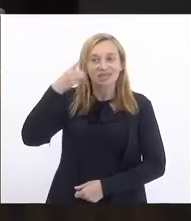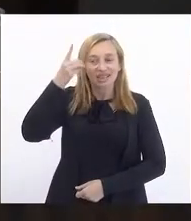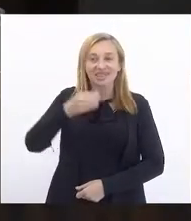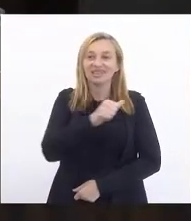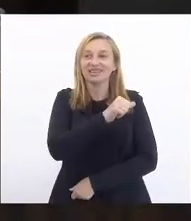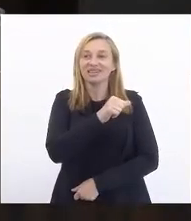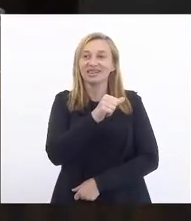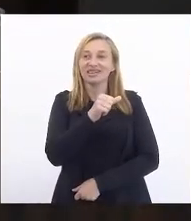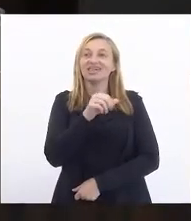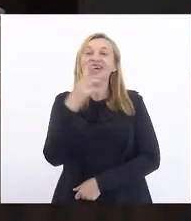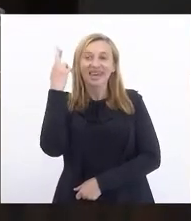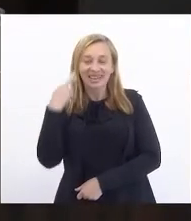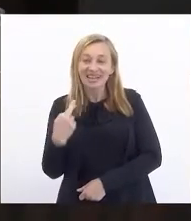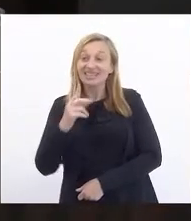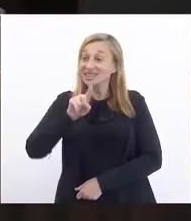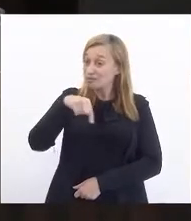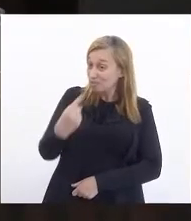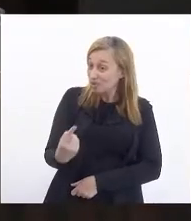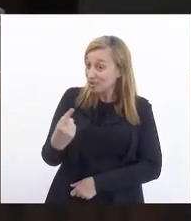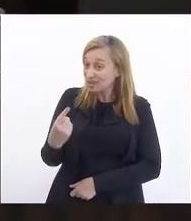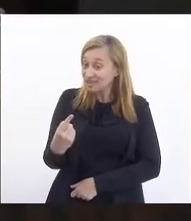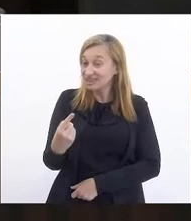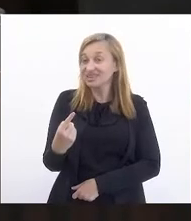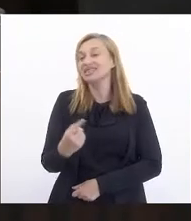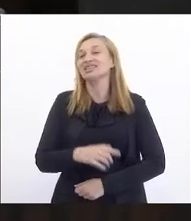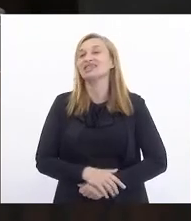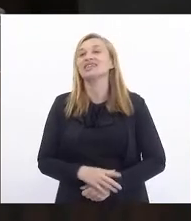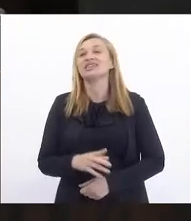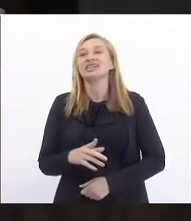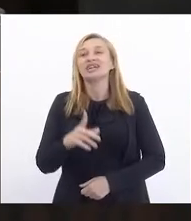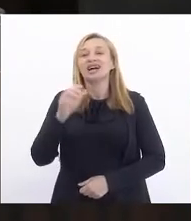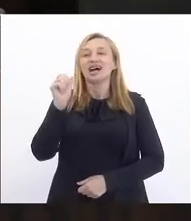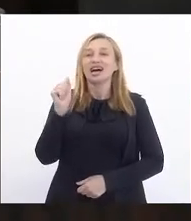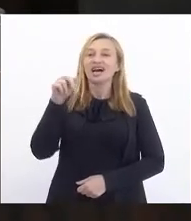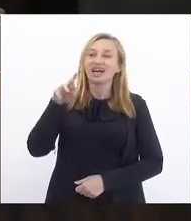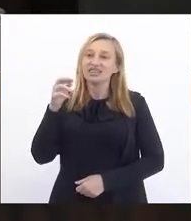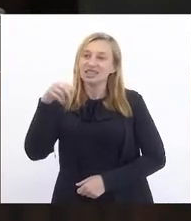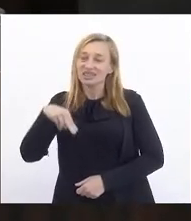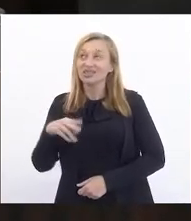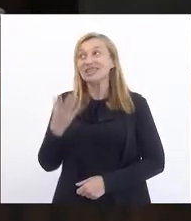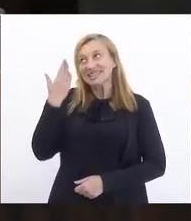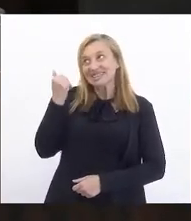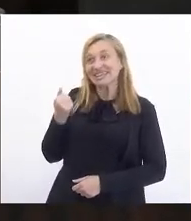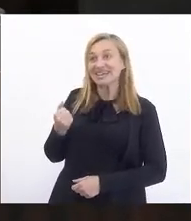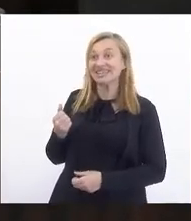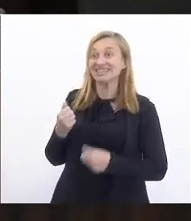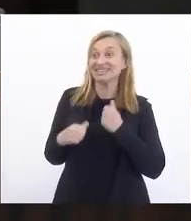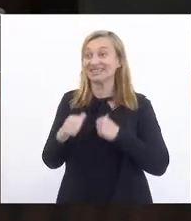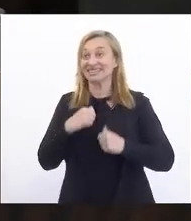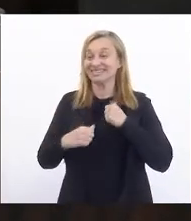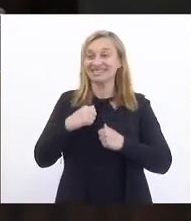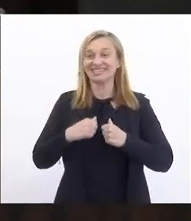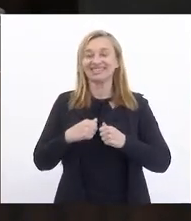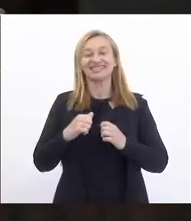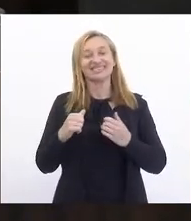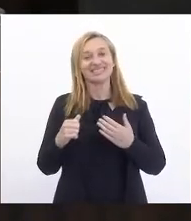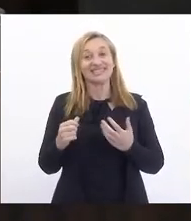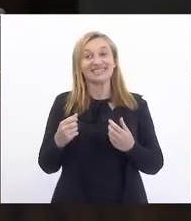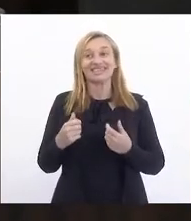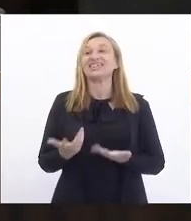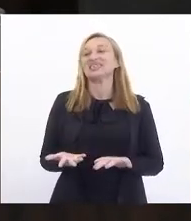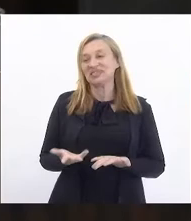Souza logo em seguida vossa excelência deputado Anderson Moraes sei que vossa excelência está aflito e